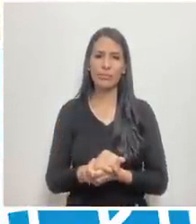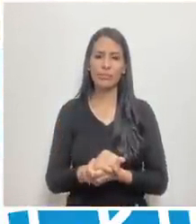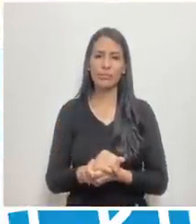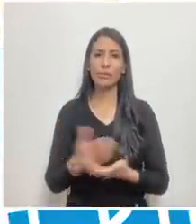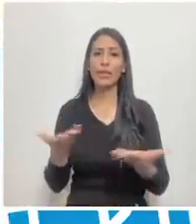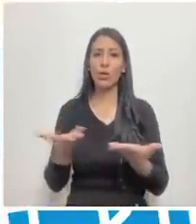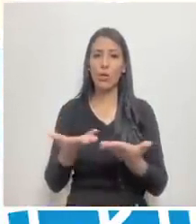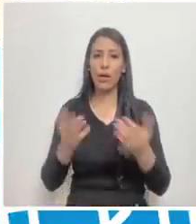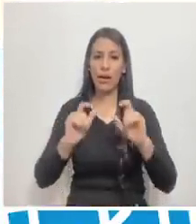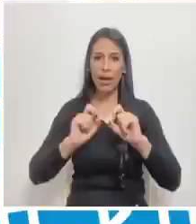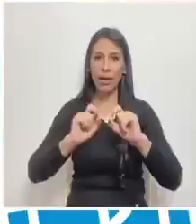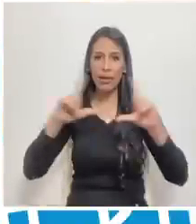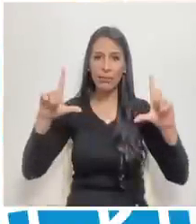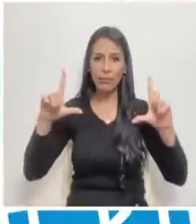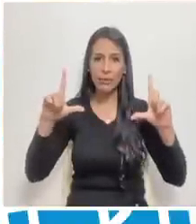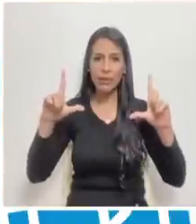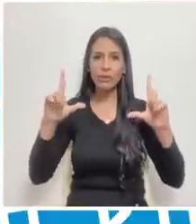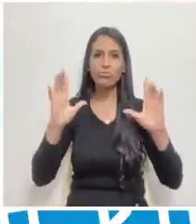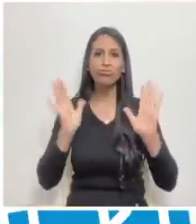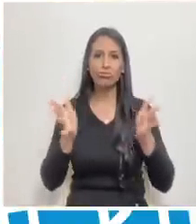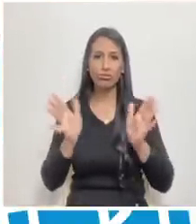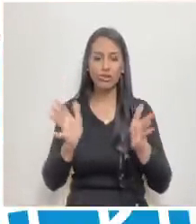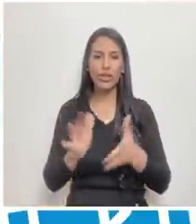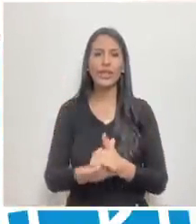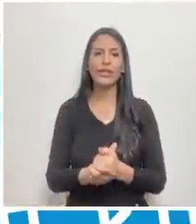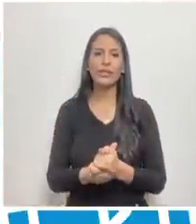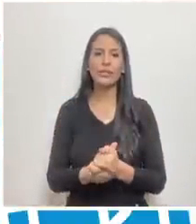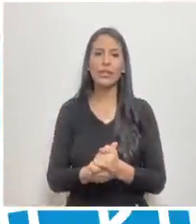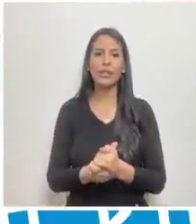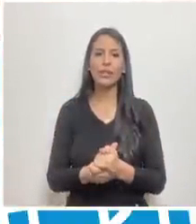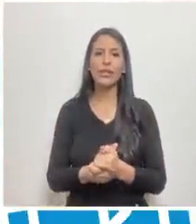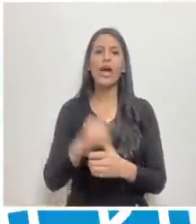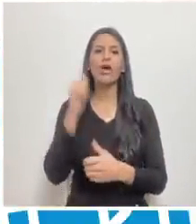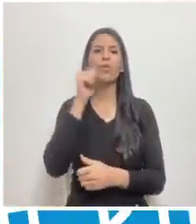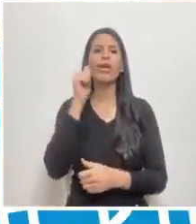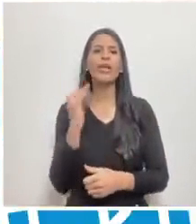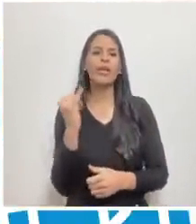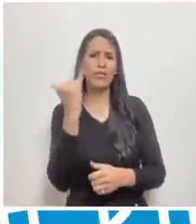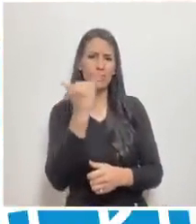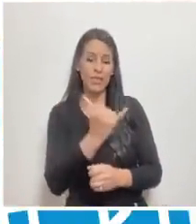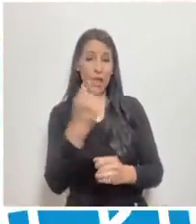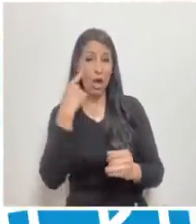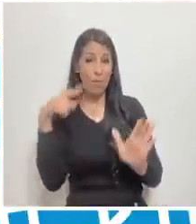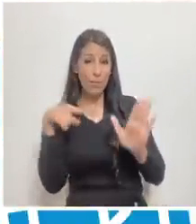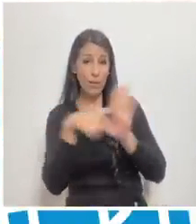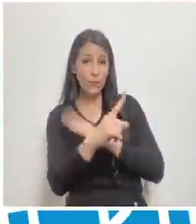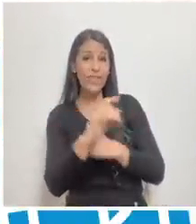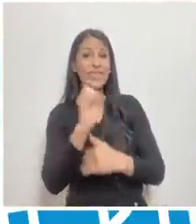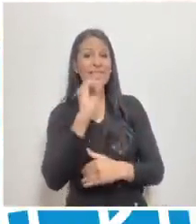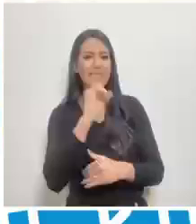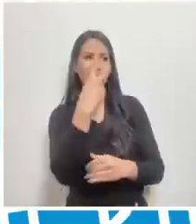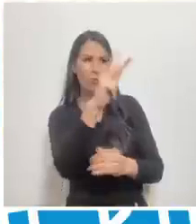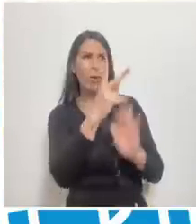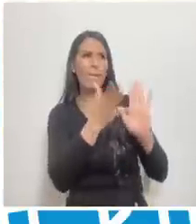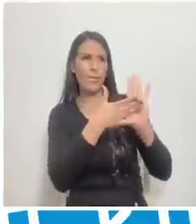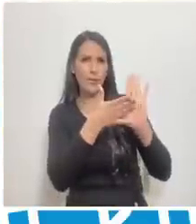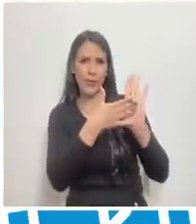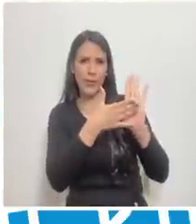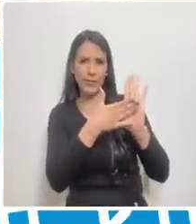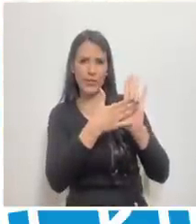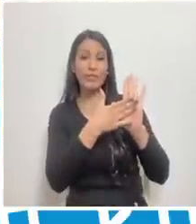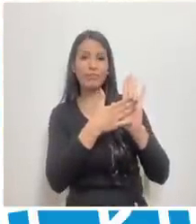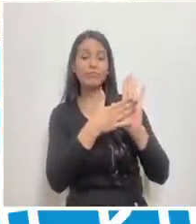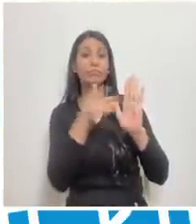Nilma, abriu. Olha, a pergunta é: se a sua proposta fosse aceita, como você sugere que